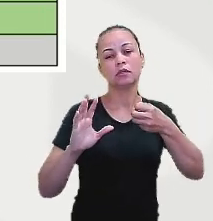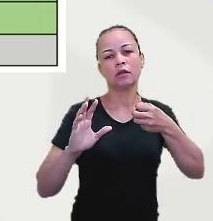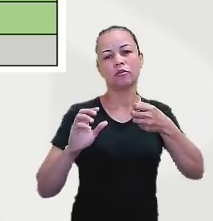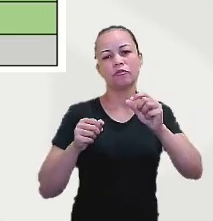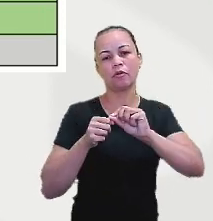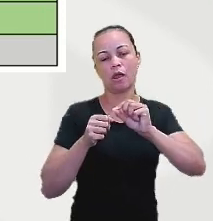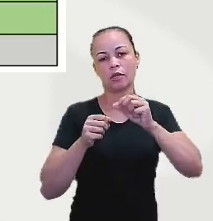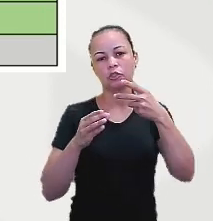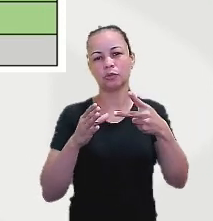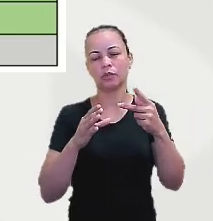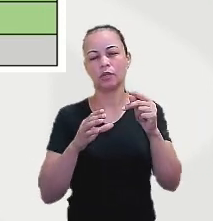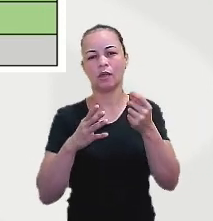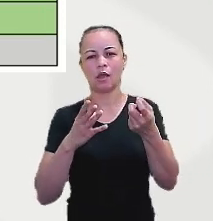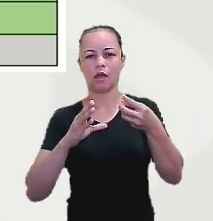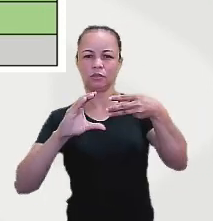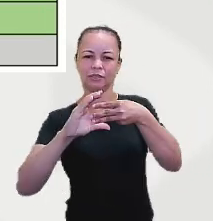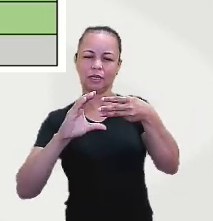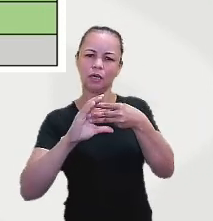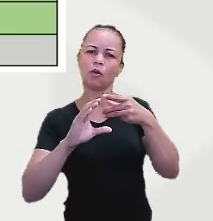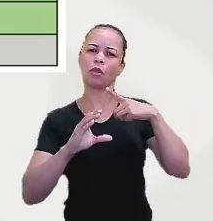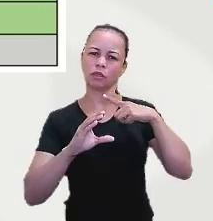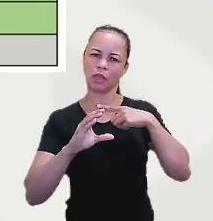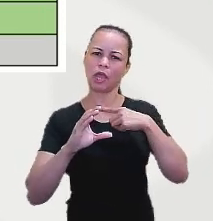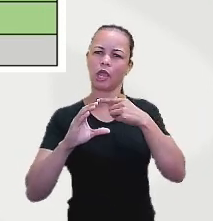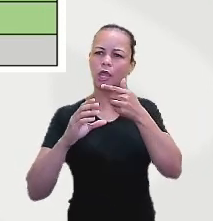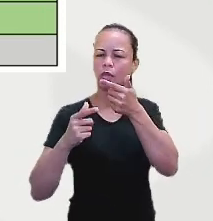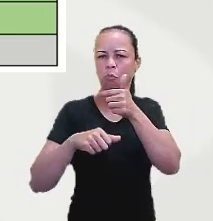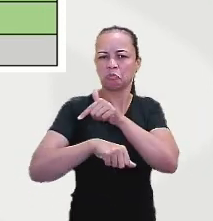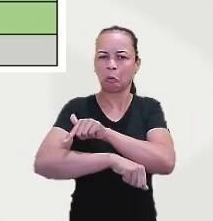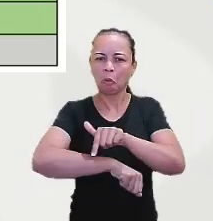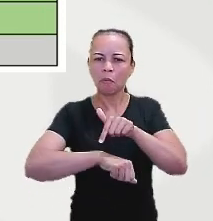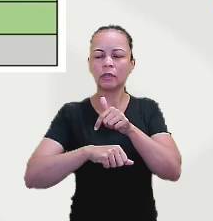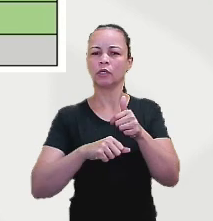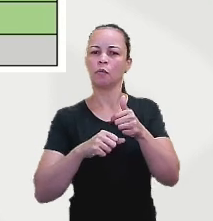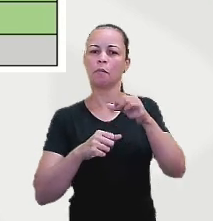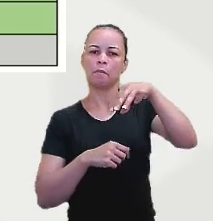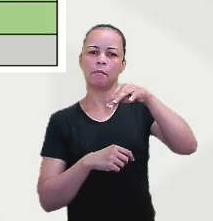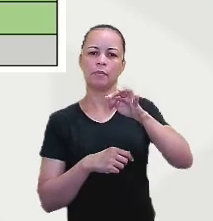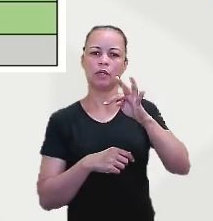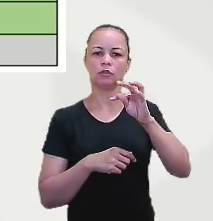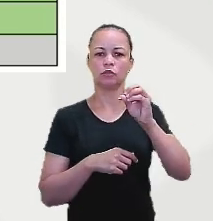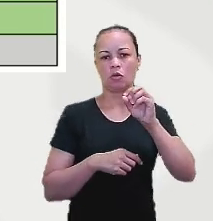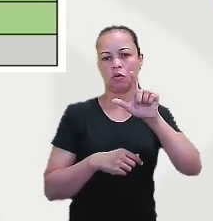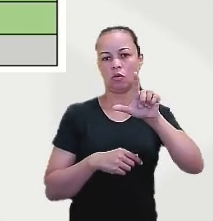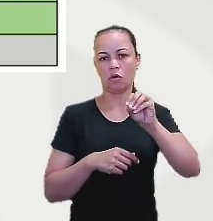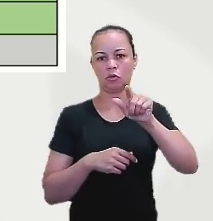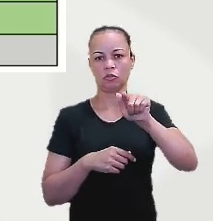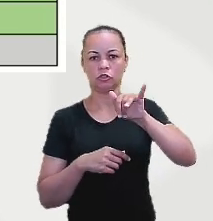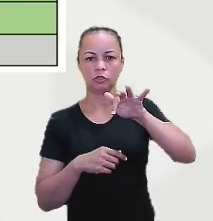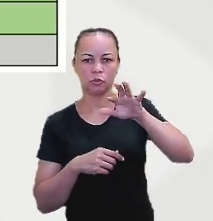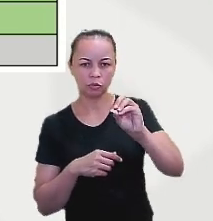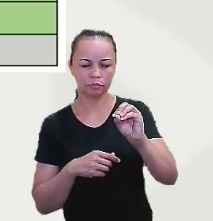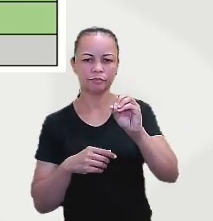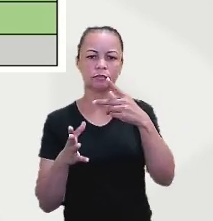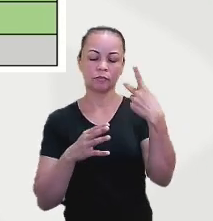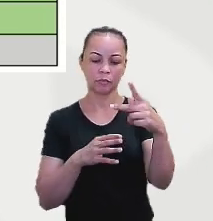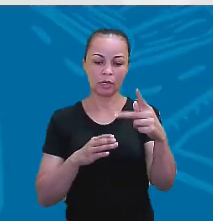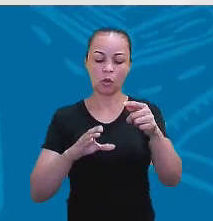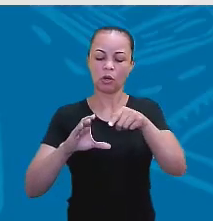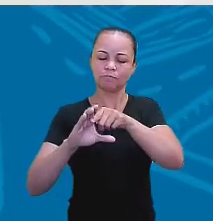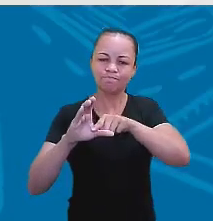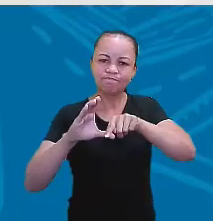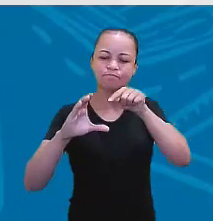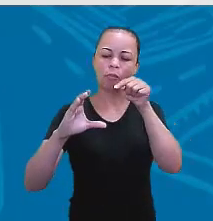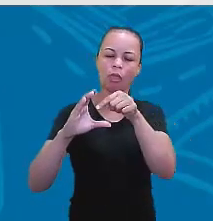célula tenha certos comportamentos fisiológicos que são importantes para a sobrevivência da célula. Lá onde vai estar o